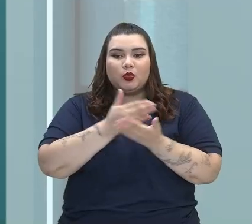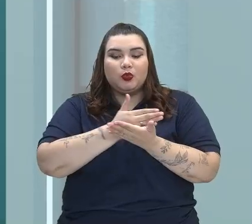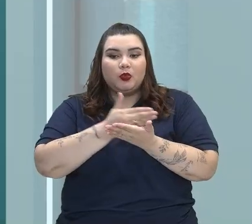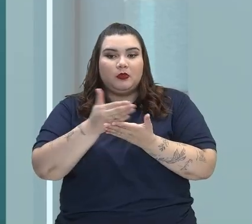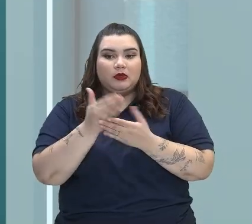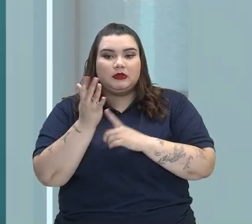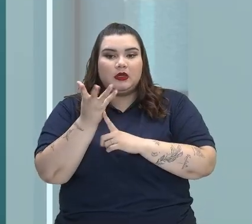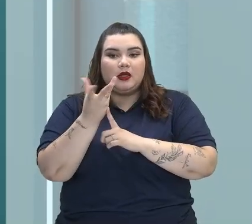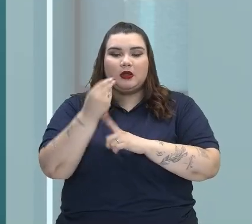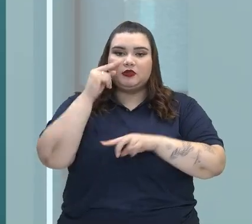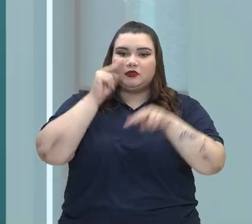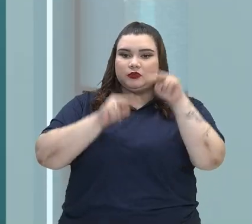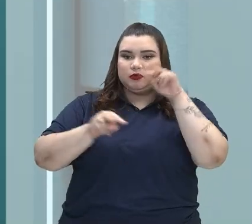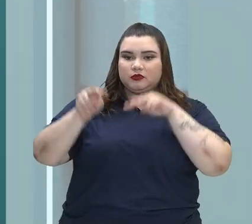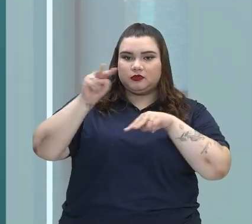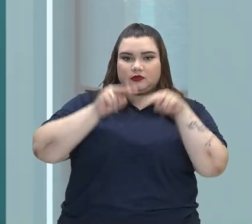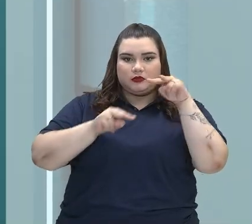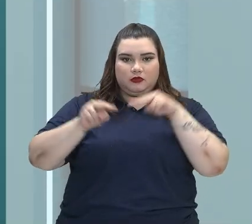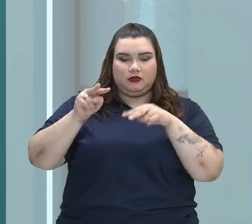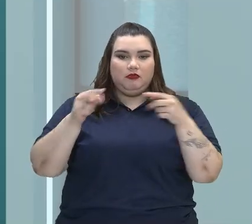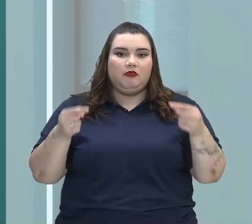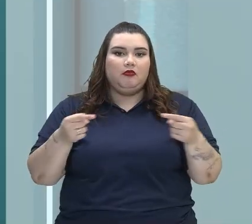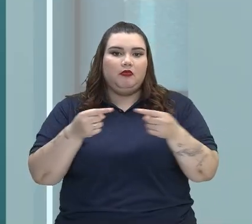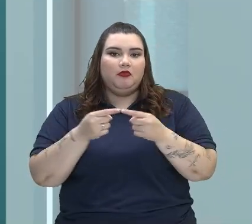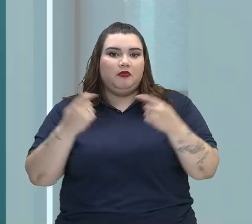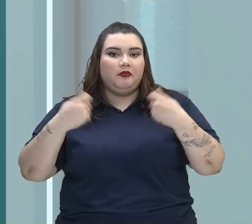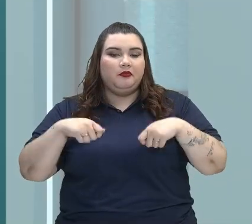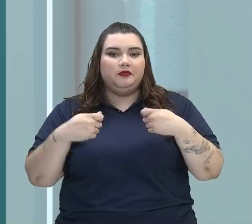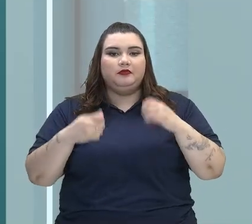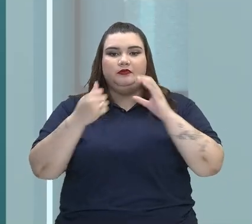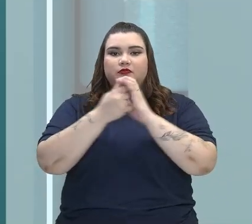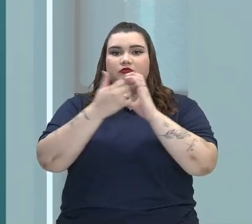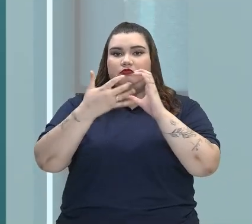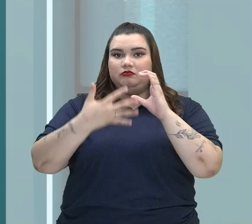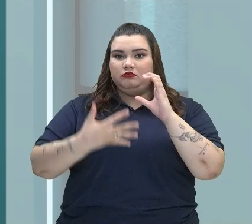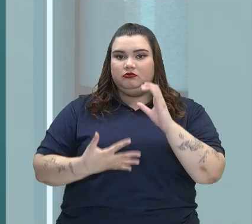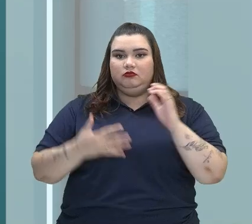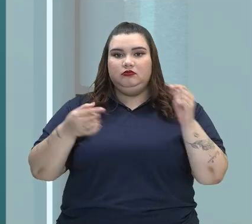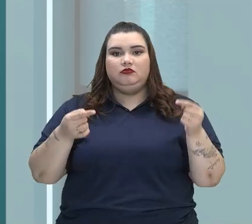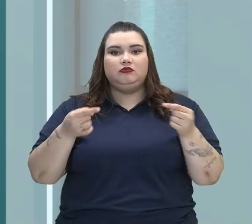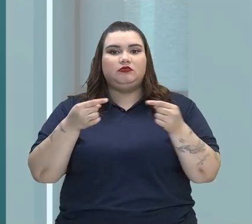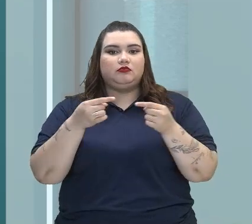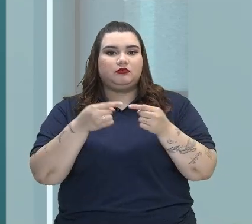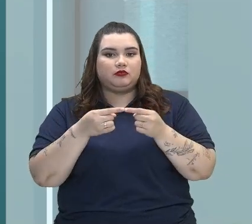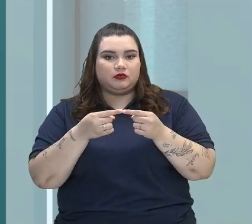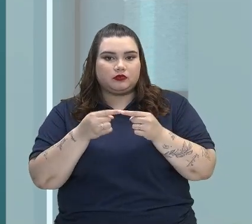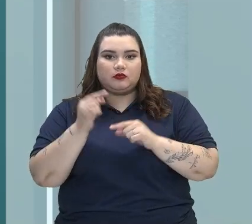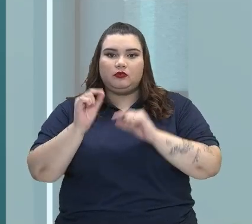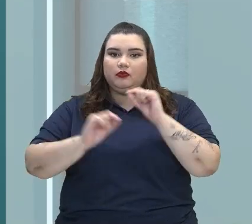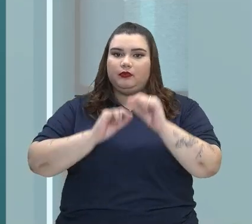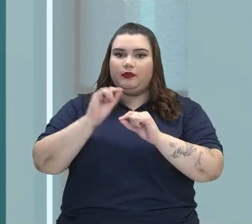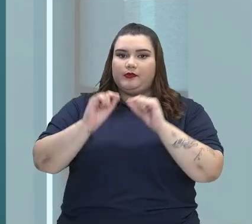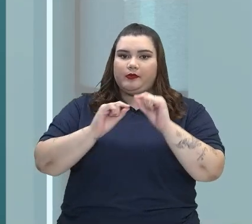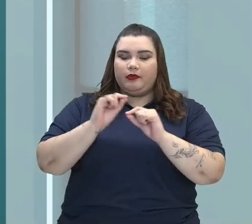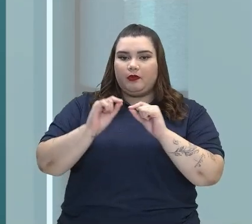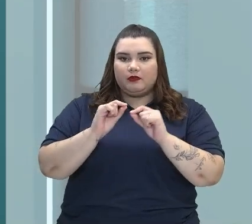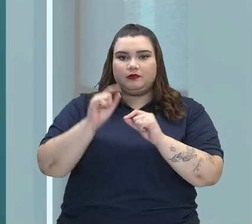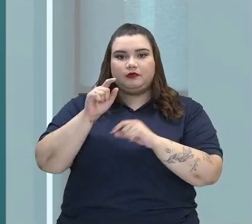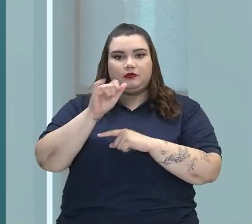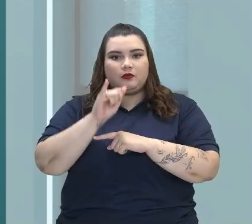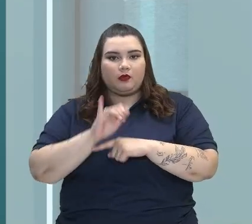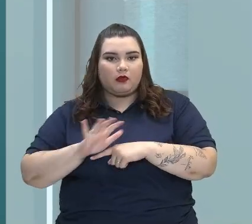artes visuais. Nas artes visuais, nós precisamos de elementos que vão compor, a